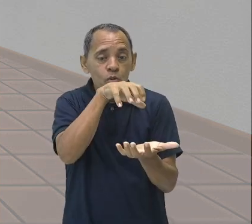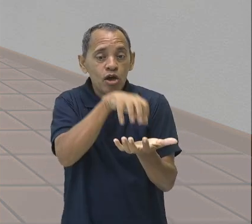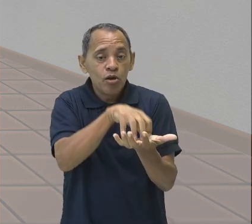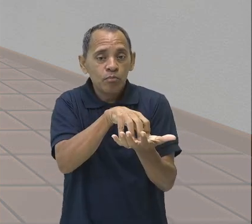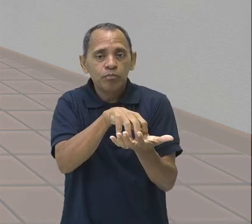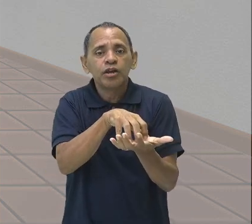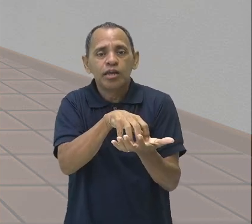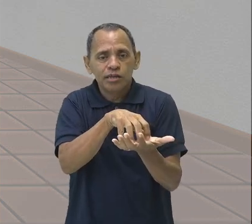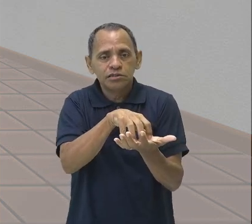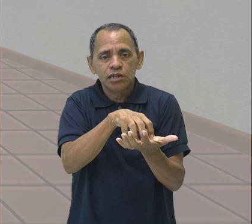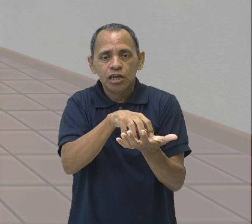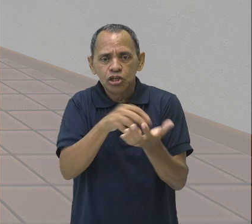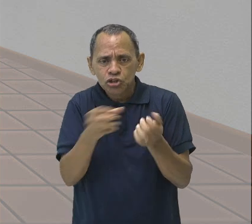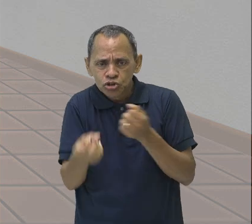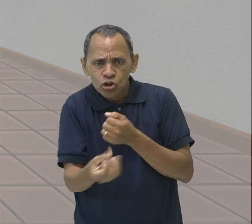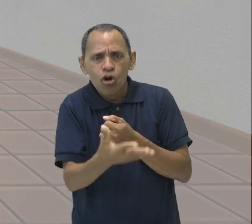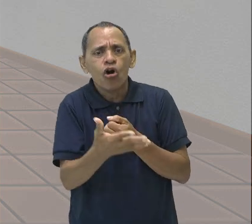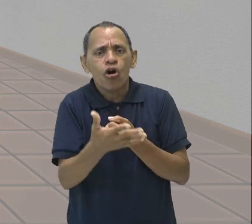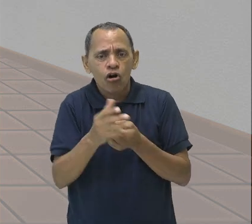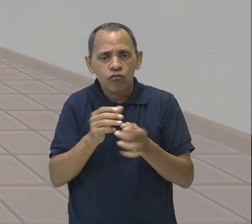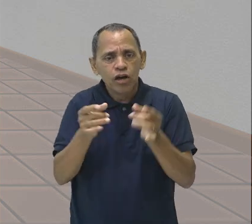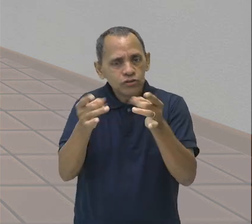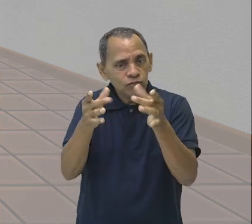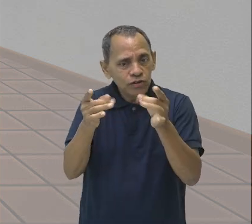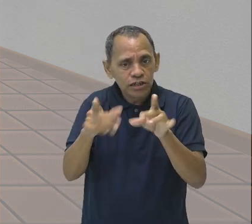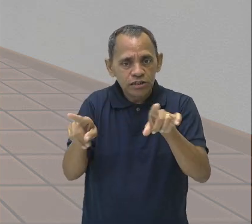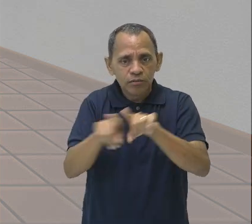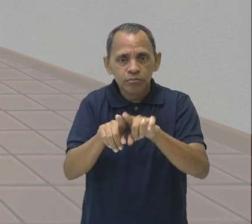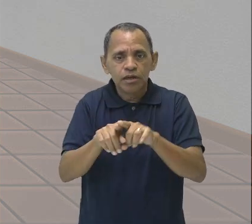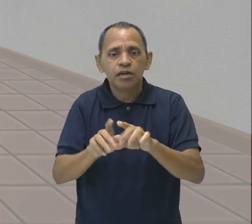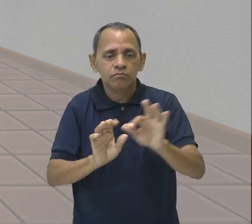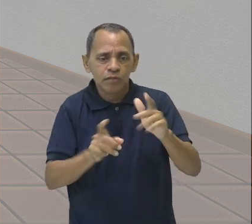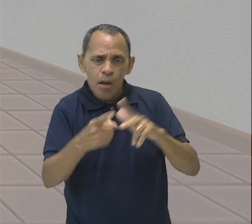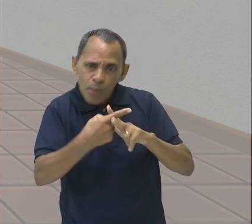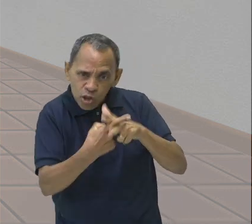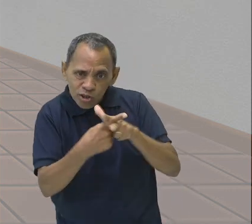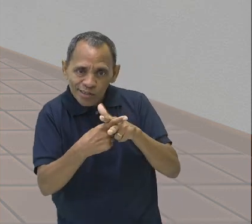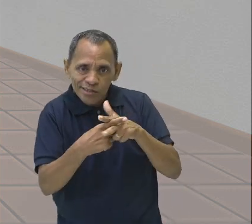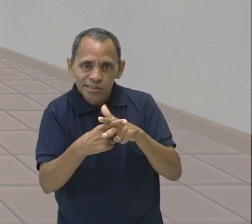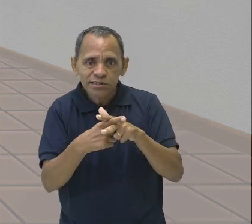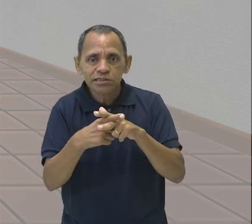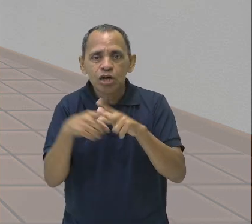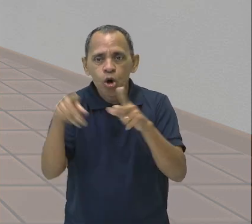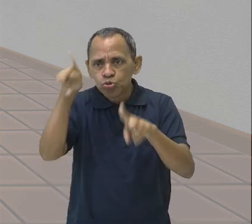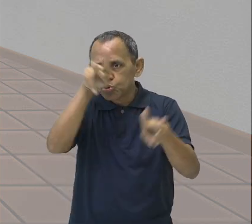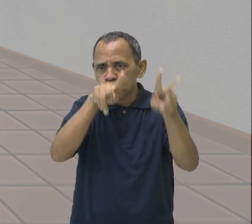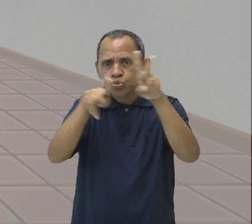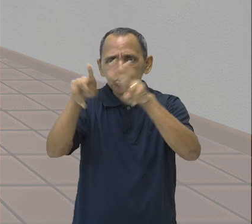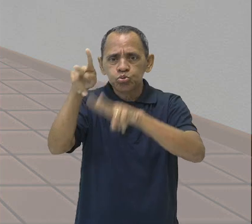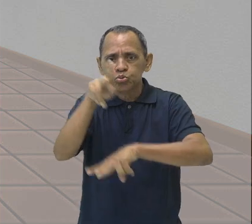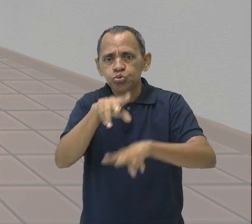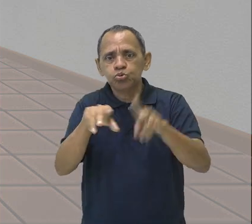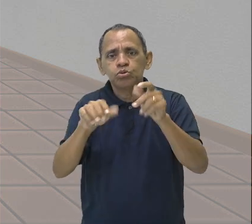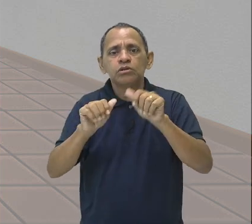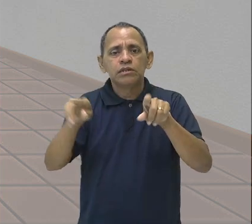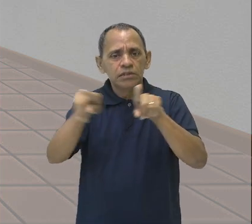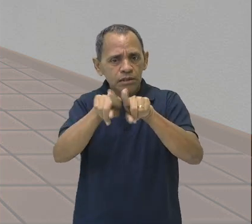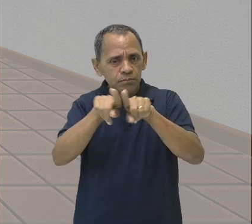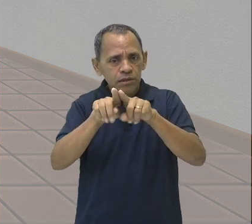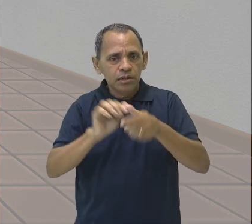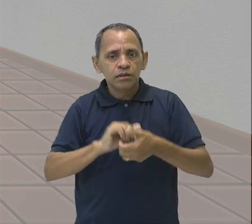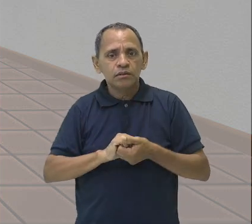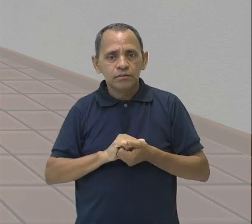empresa de manutenção de refrigeração de ar-condicionado, né? Tudo isso também são formas, são ideias,